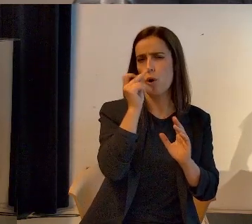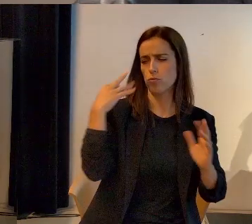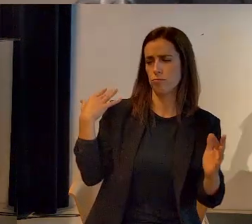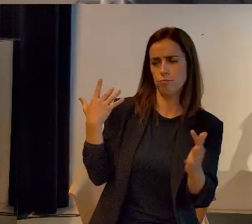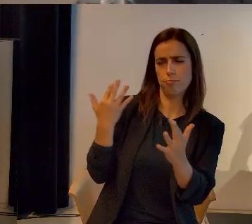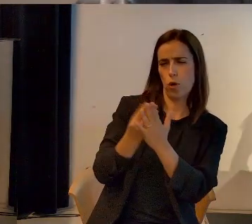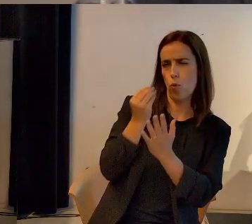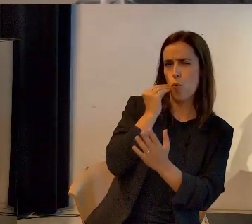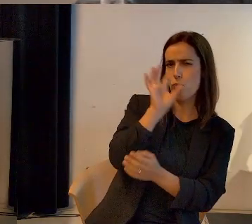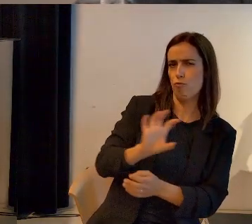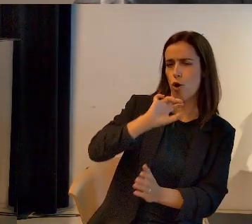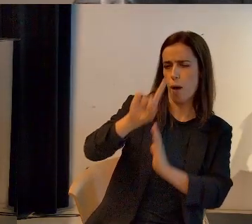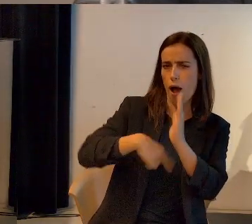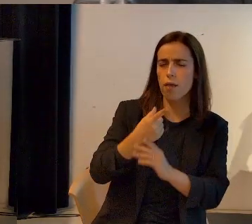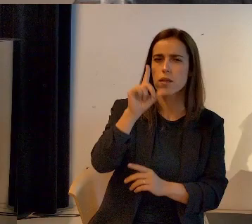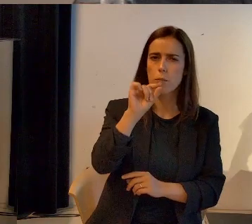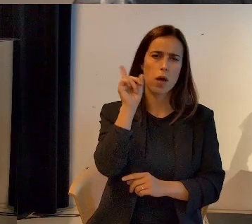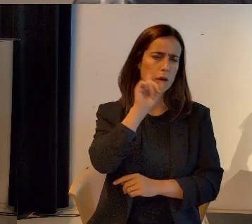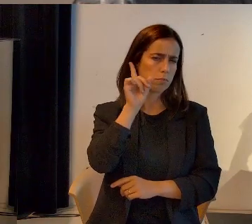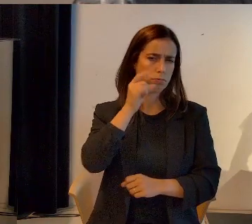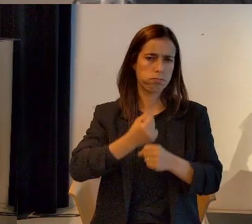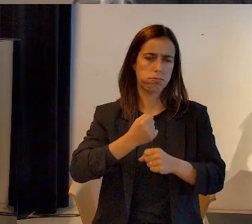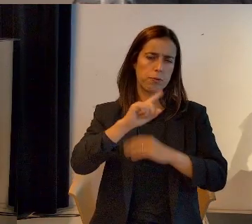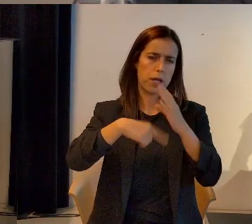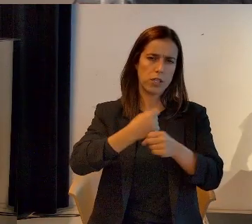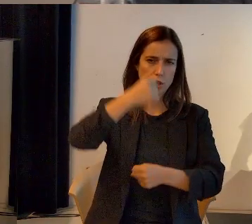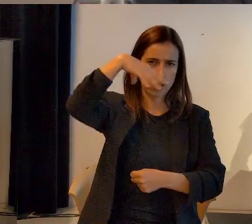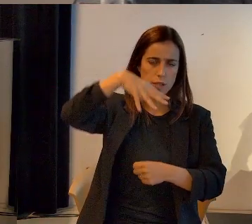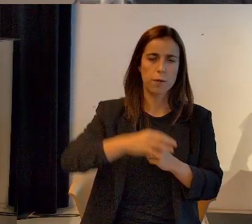e do papel que também o Agitag Águeda teve nessa transformação.